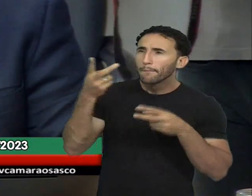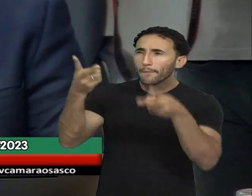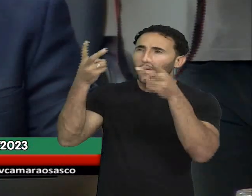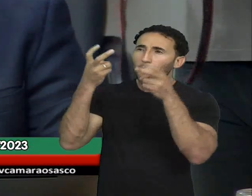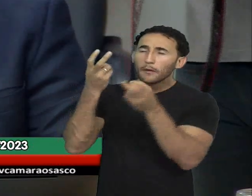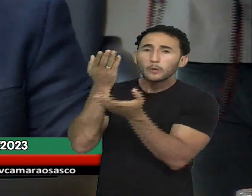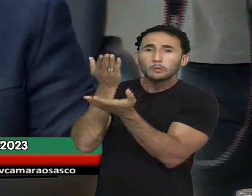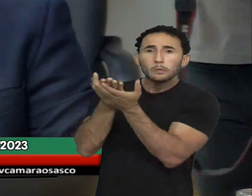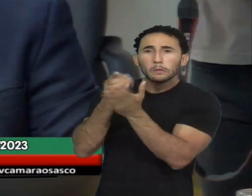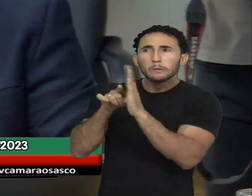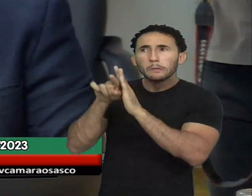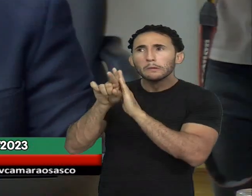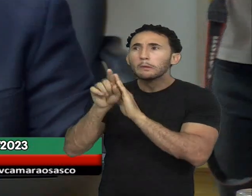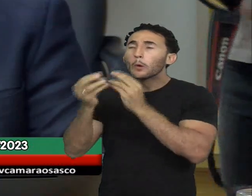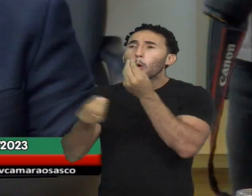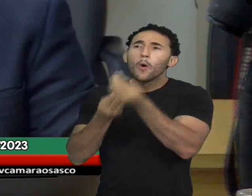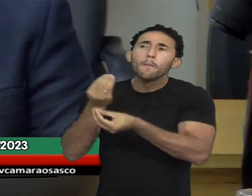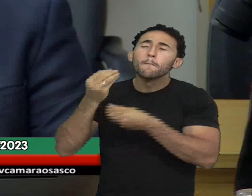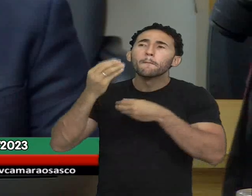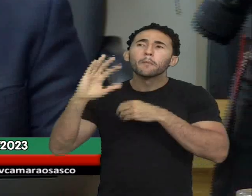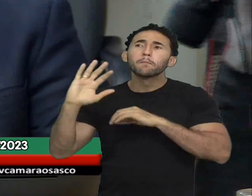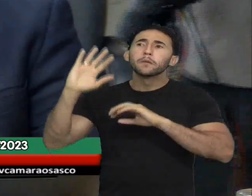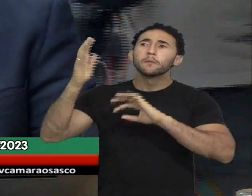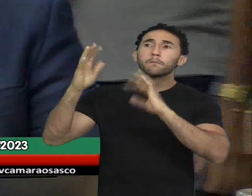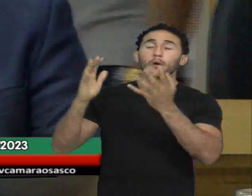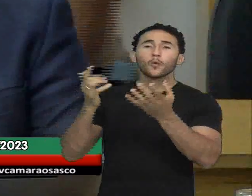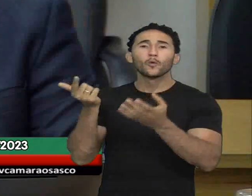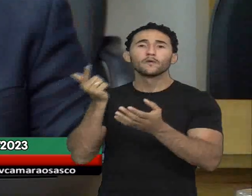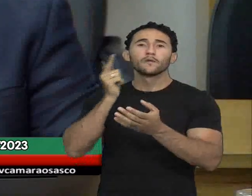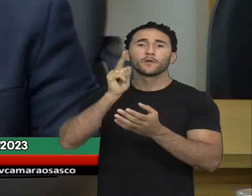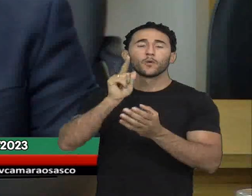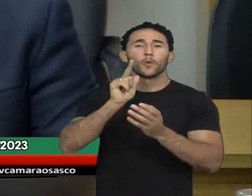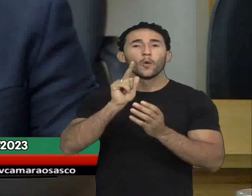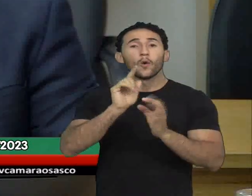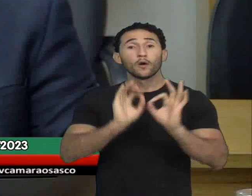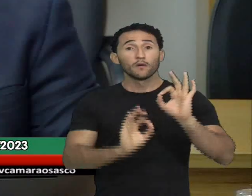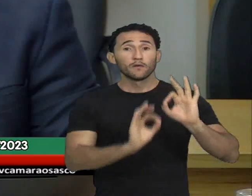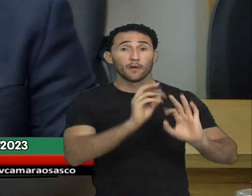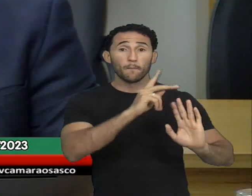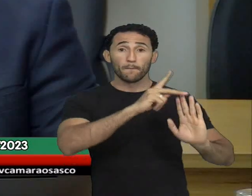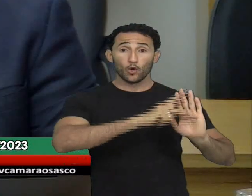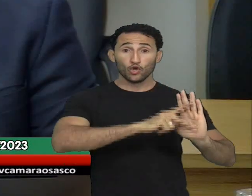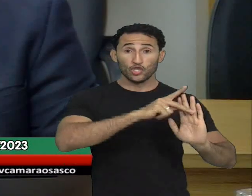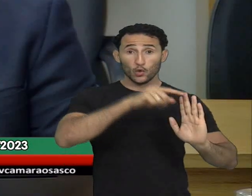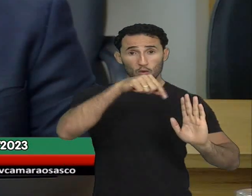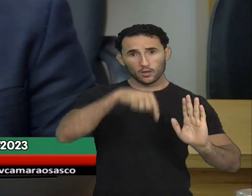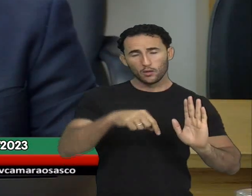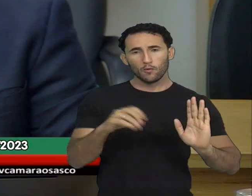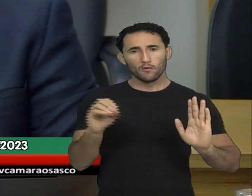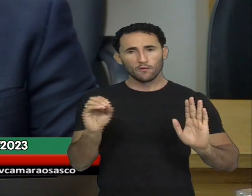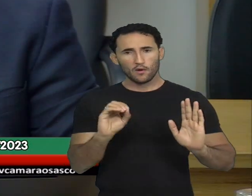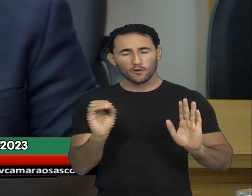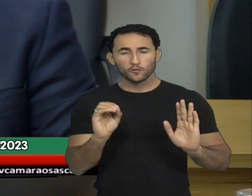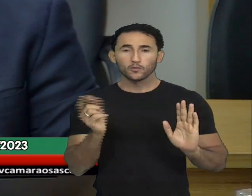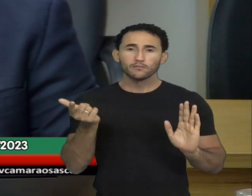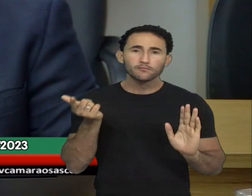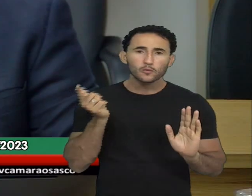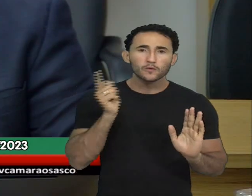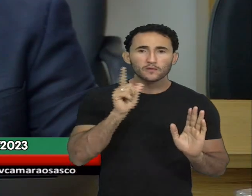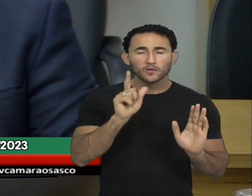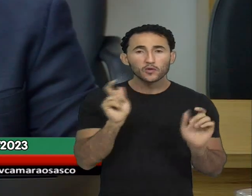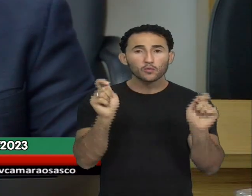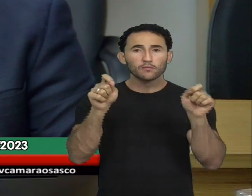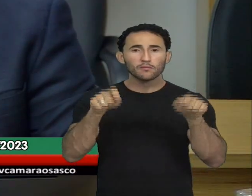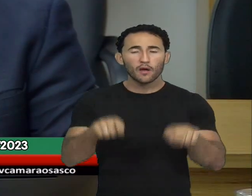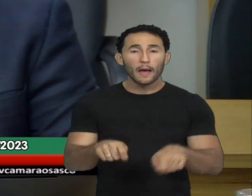município como um todo, e todos envolvidos, conseguiu instalar esse projeto, que hoje a gente já conseguiu fazer mais de